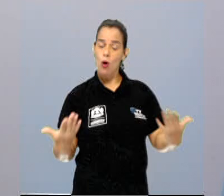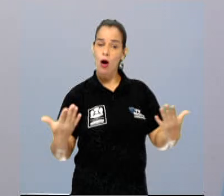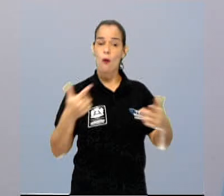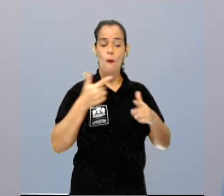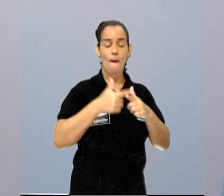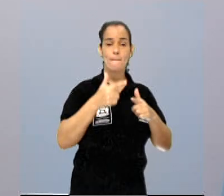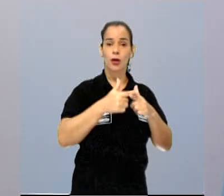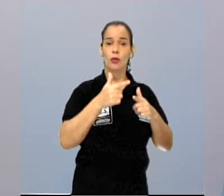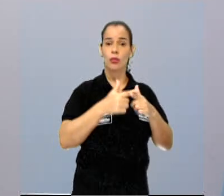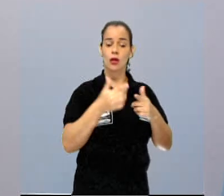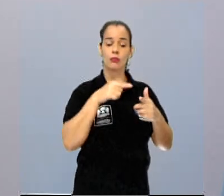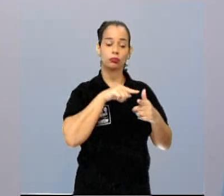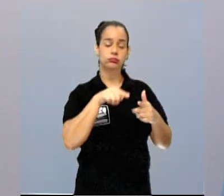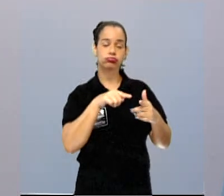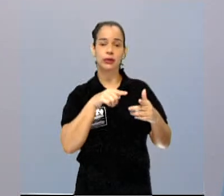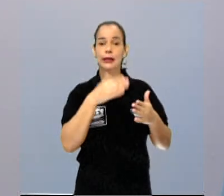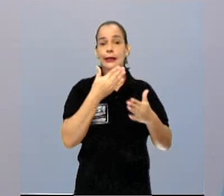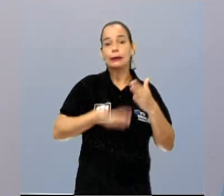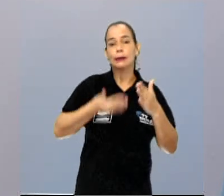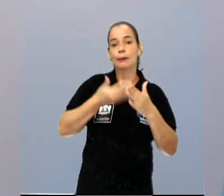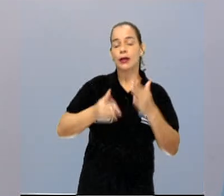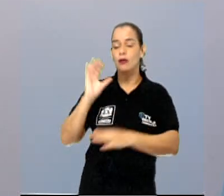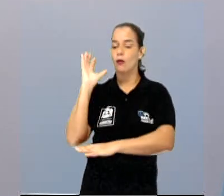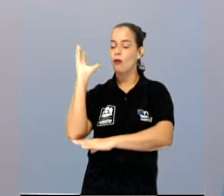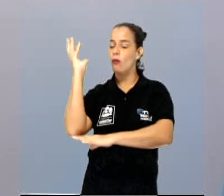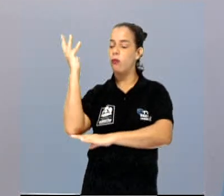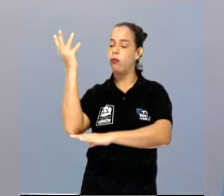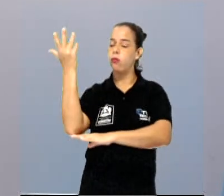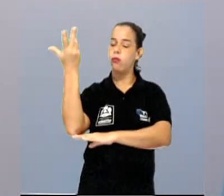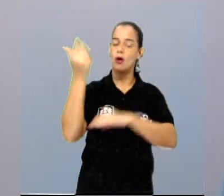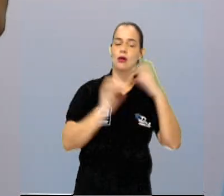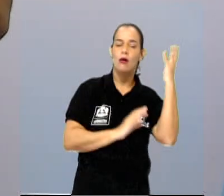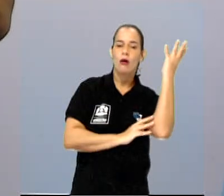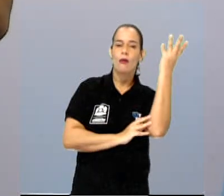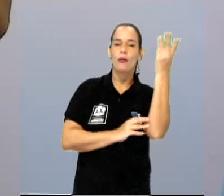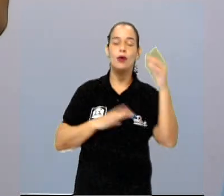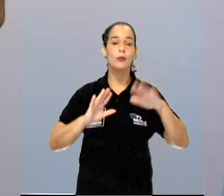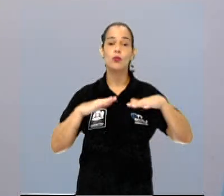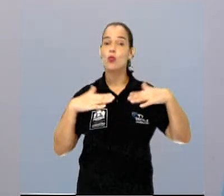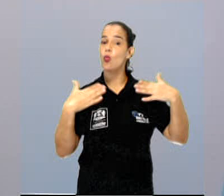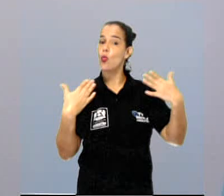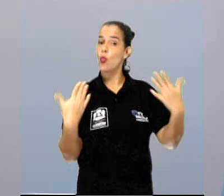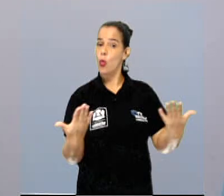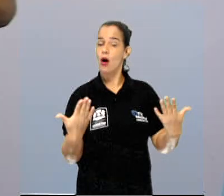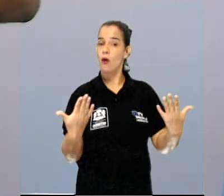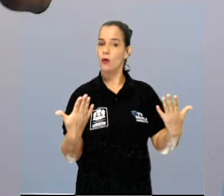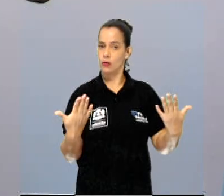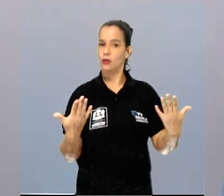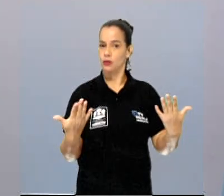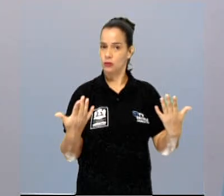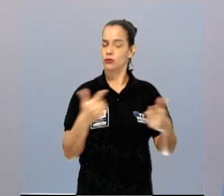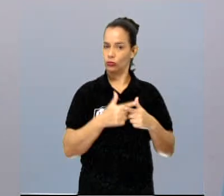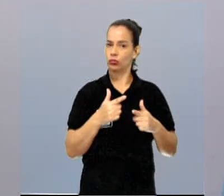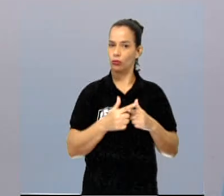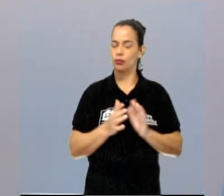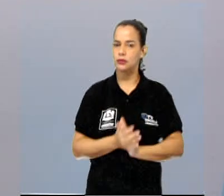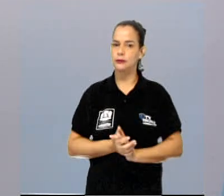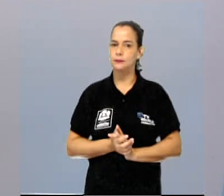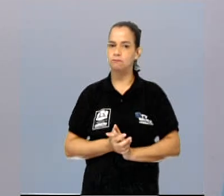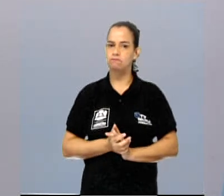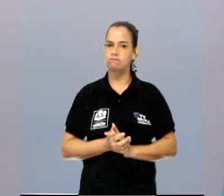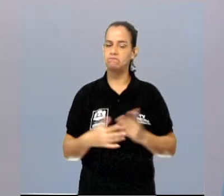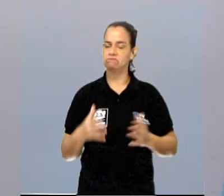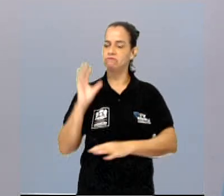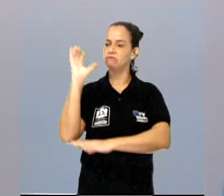cobertura vegetal? Eu trouxe aqui principalmente consequências do ponto de vista ambiental. Você sabe que a floresta ela